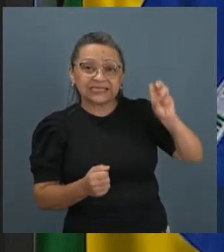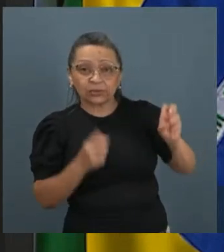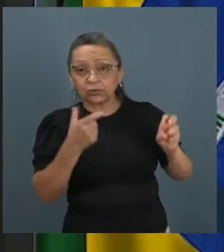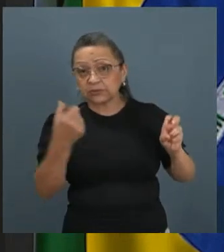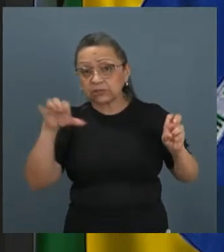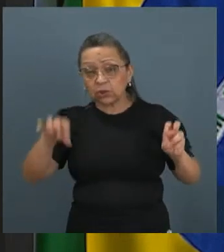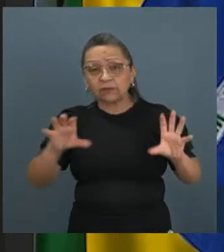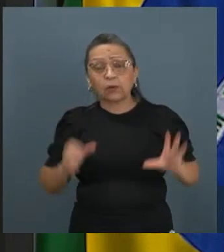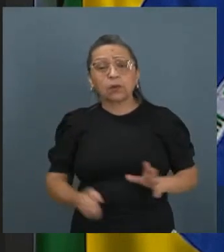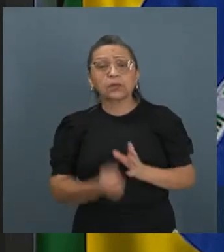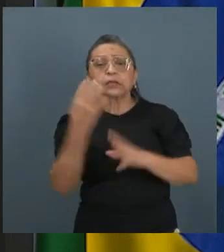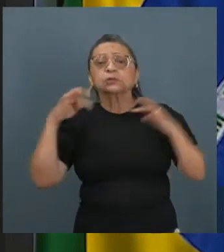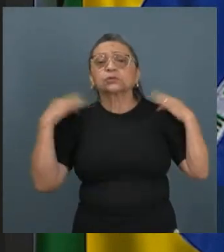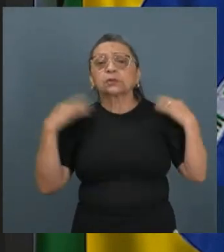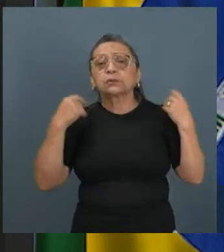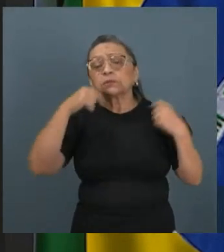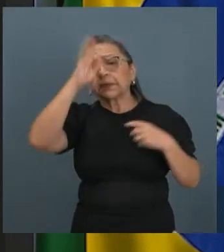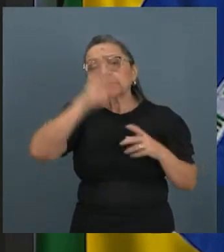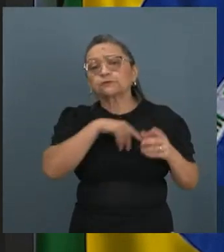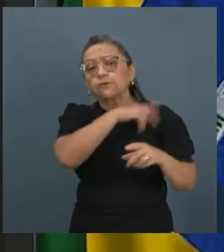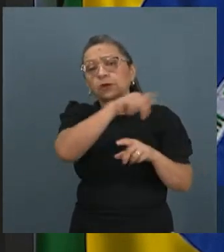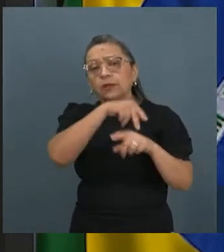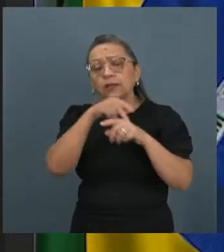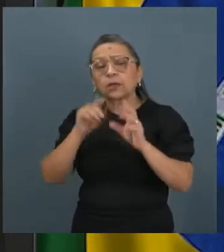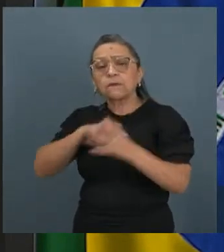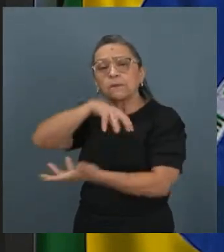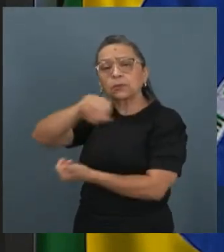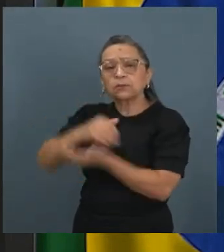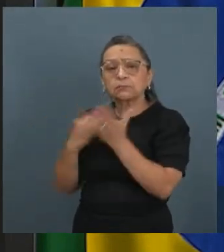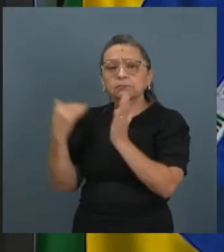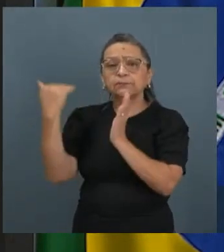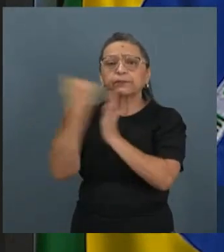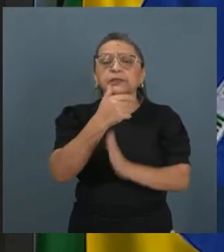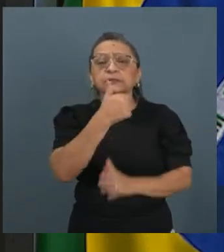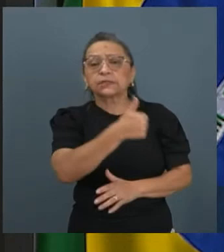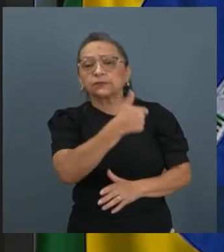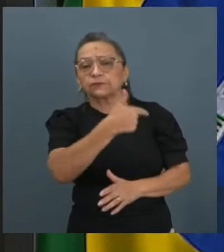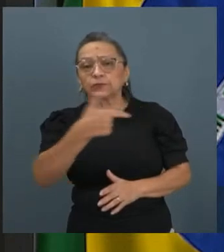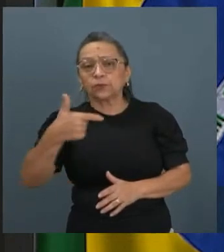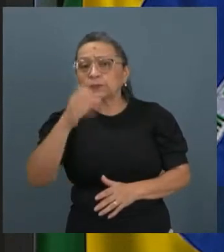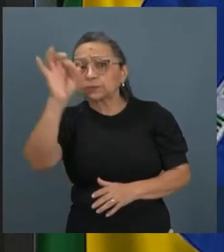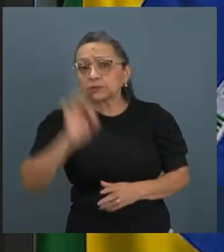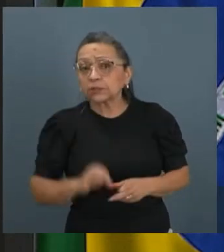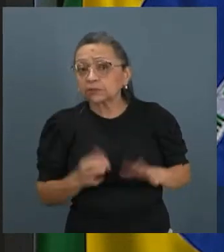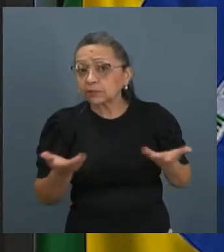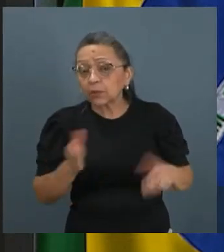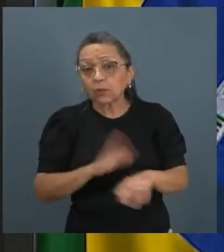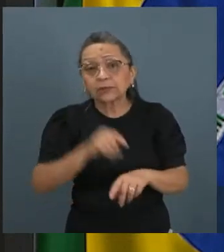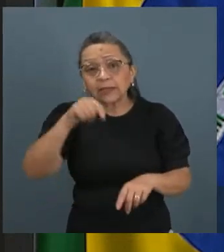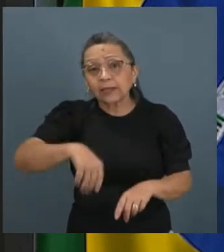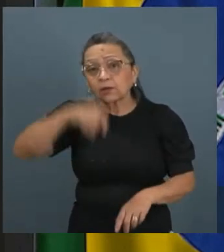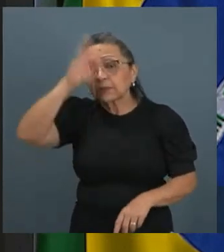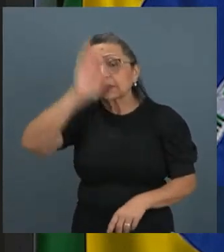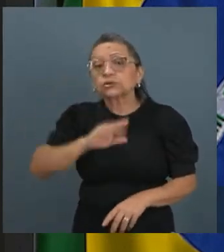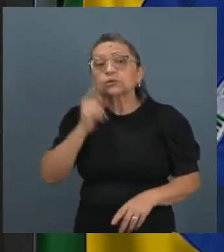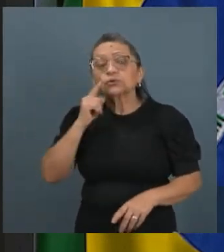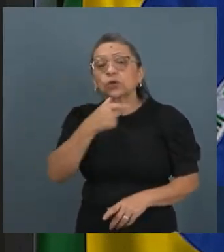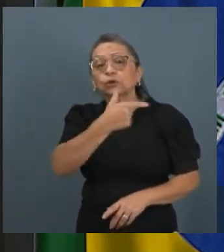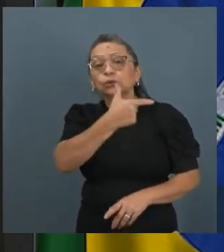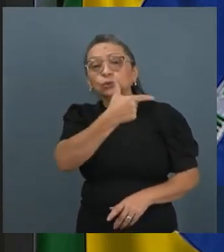turistas estrangeiros no mundo teve um crescimento de 122%, enquanto no Brasil foi